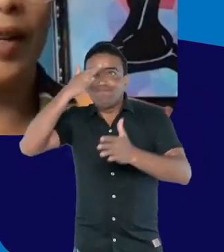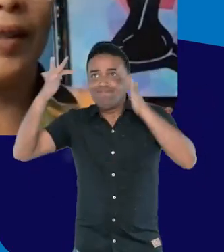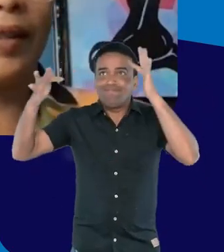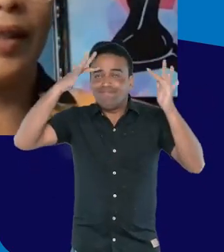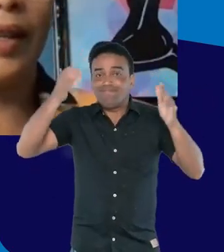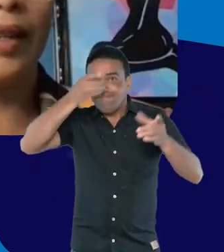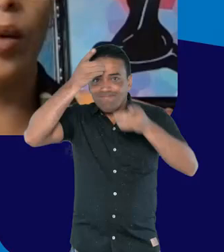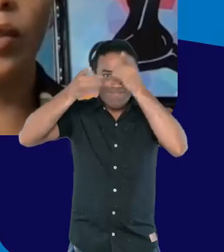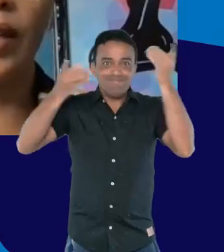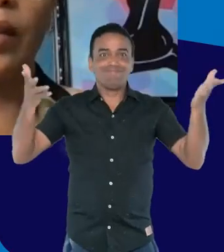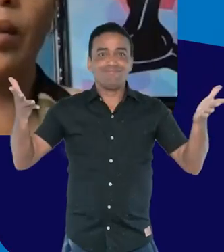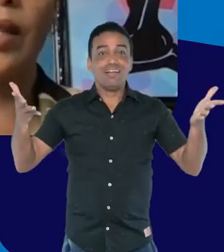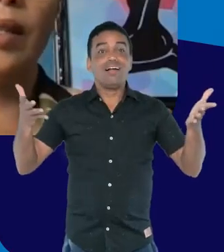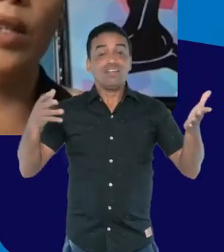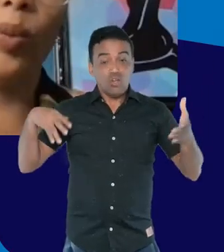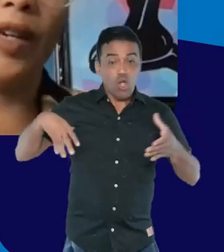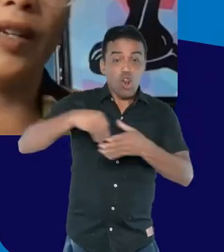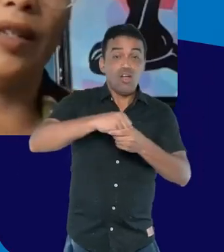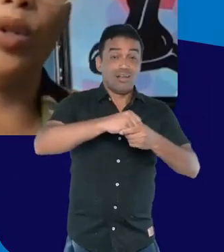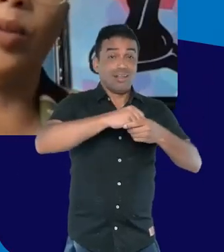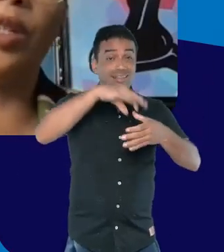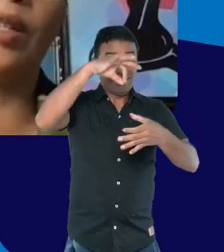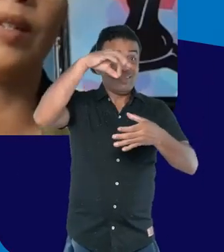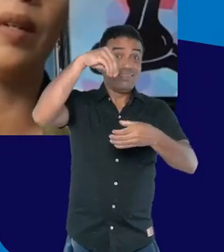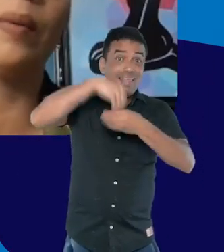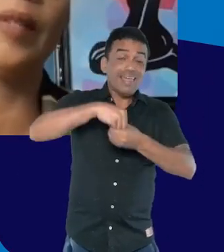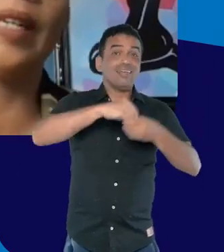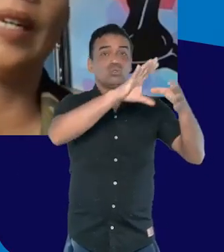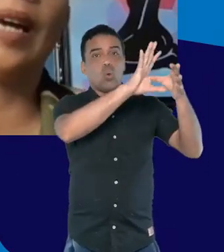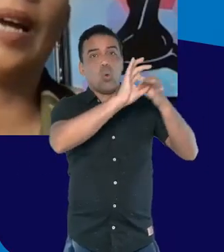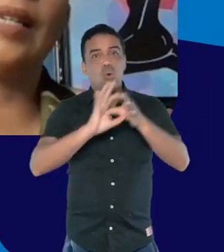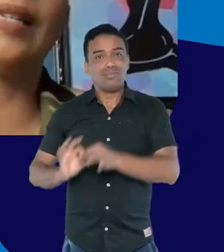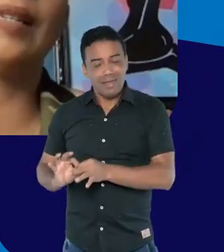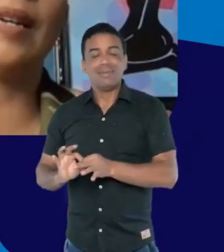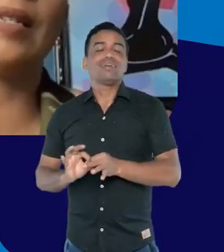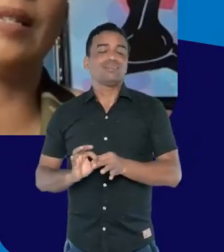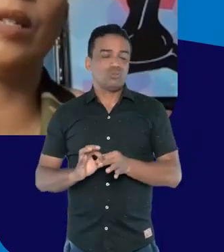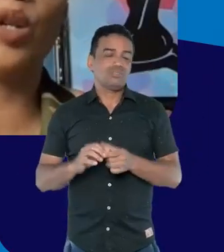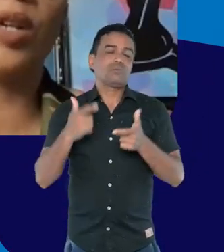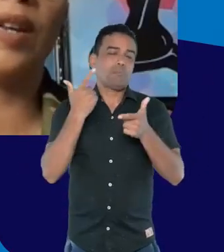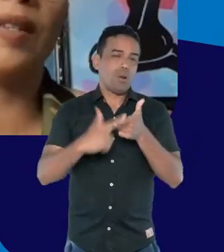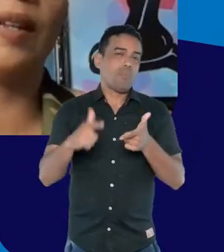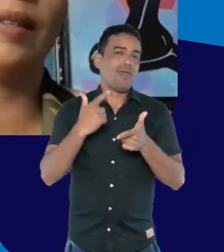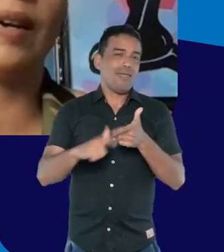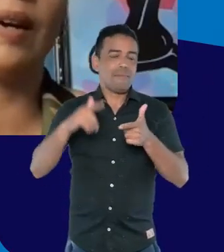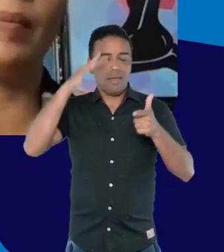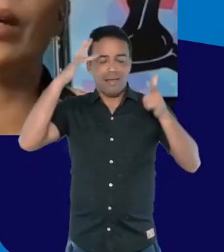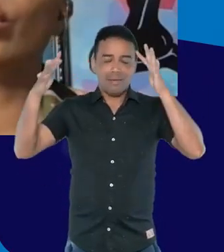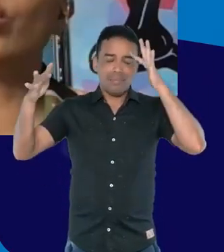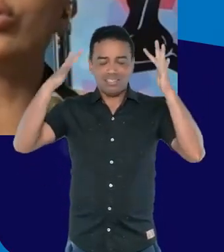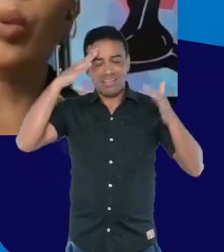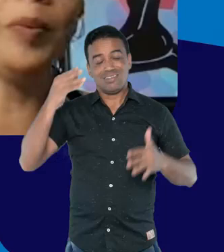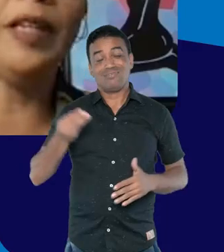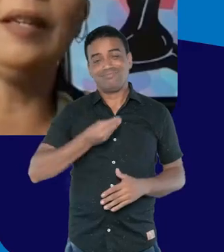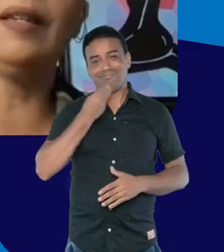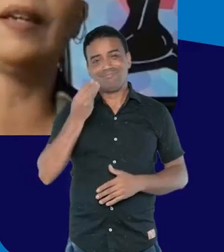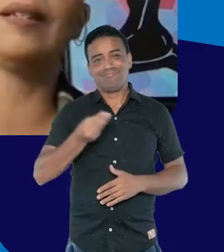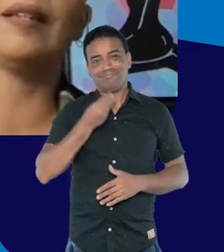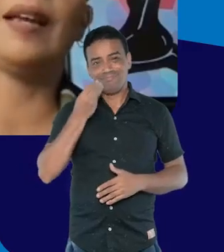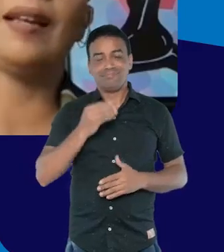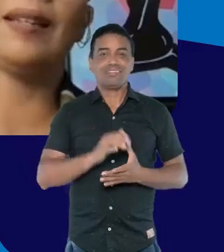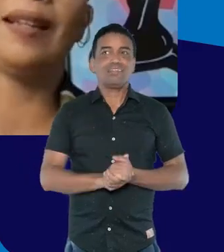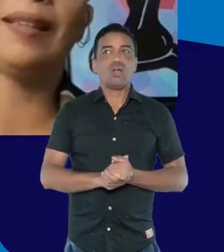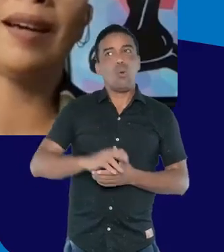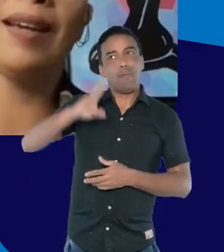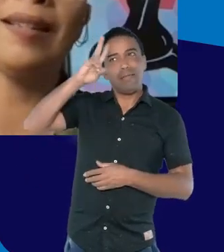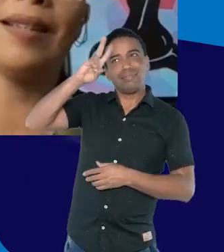nos coloca nesse contexto que existe uma crise de imaginação, a necessidade da gente resgatar